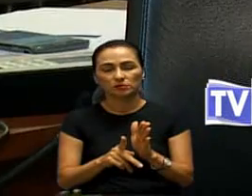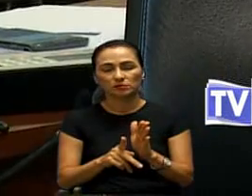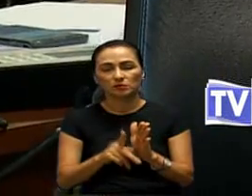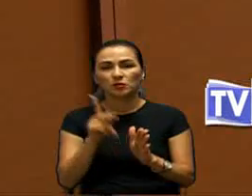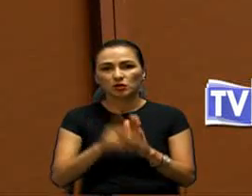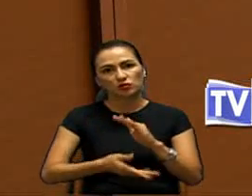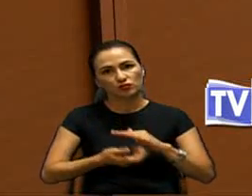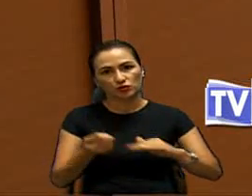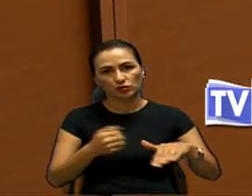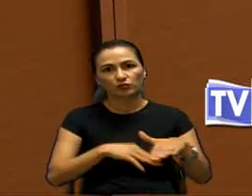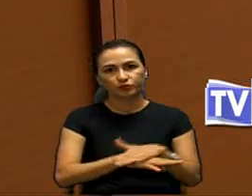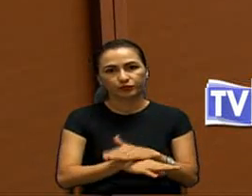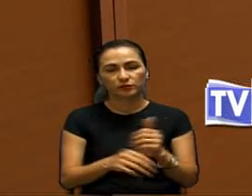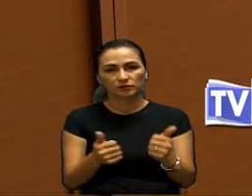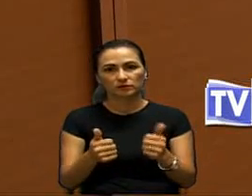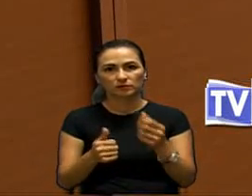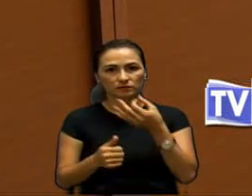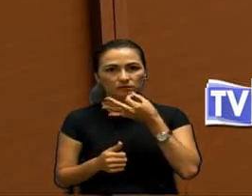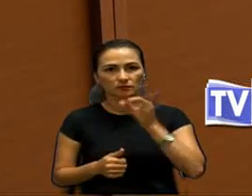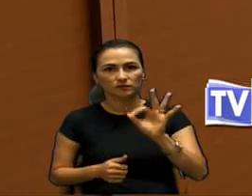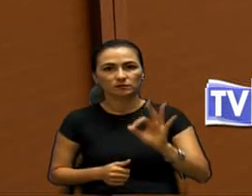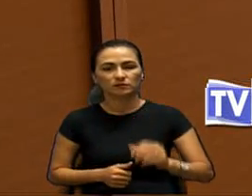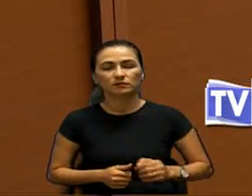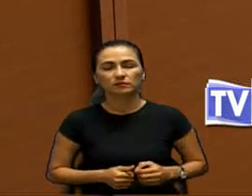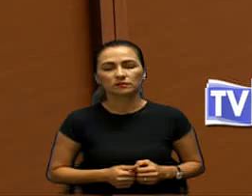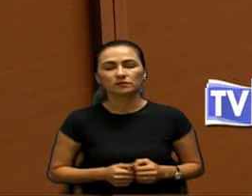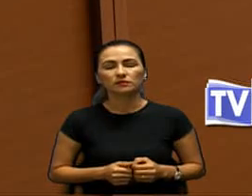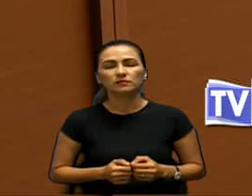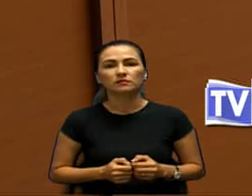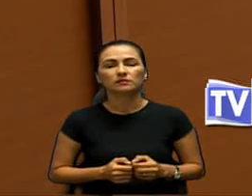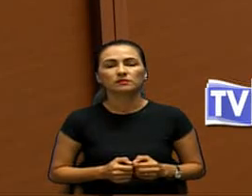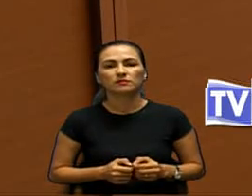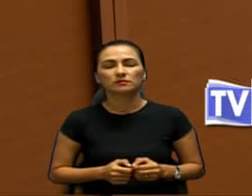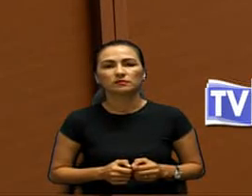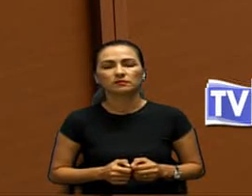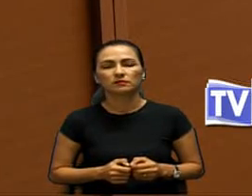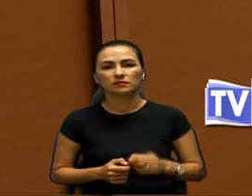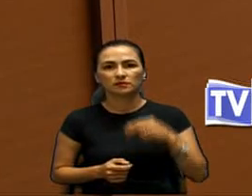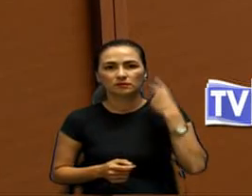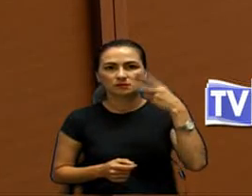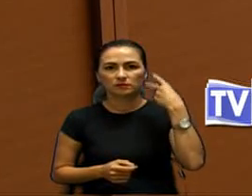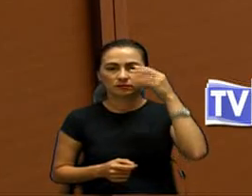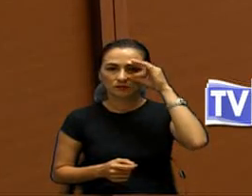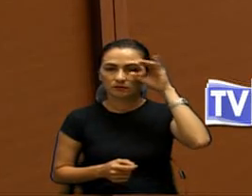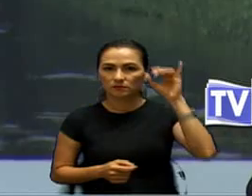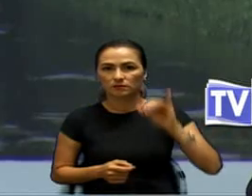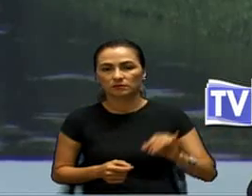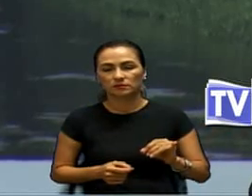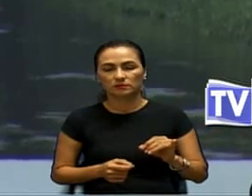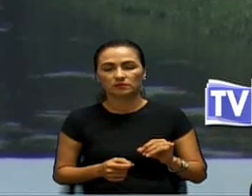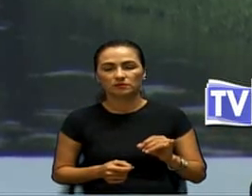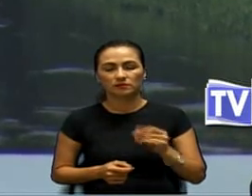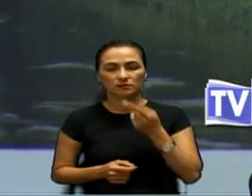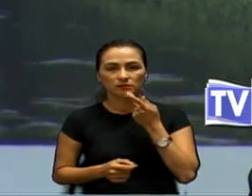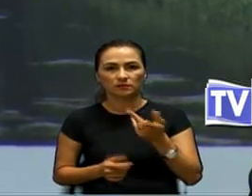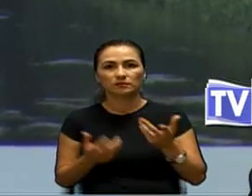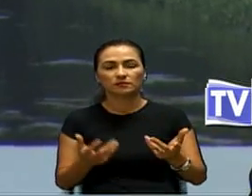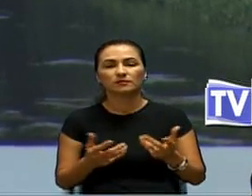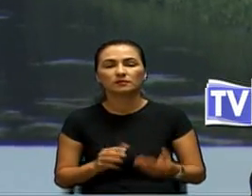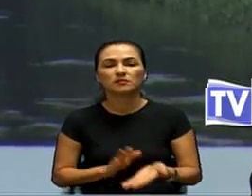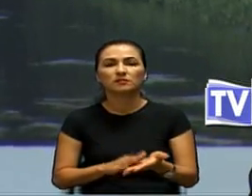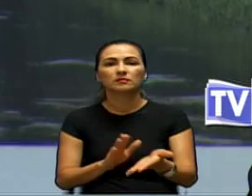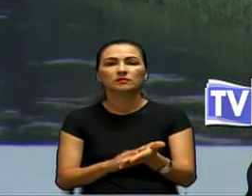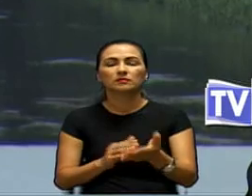palavra. Senhor presidente, eu quero. Era vereador Iara parabenizar primeiro, mas a atitude do vereador Martinez e do líder do